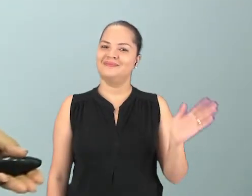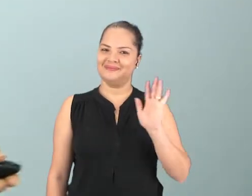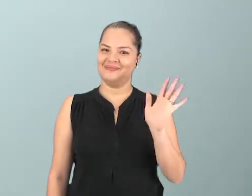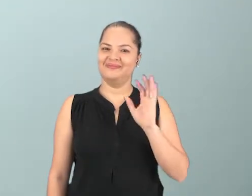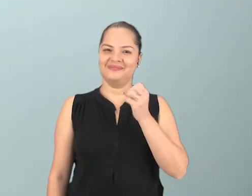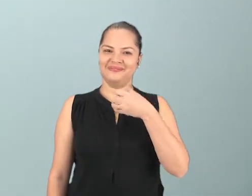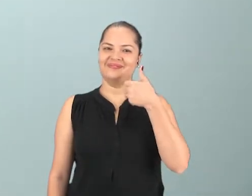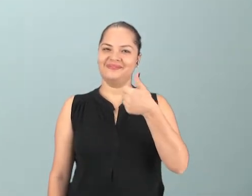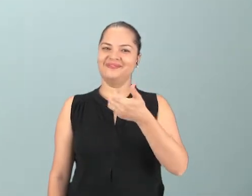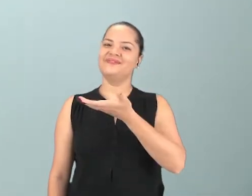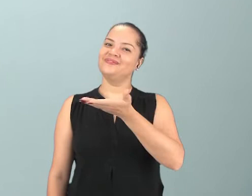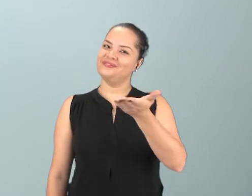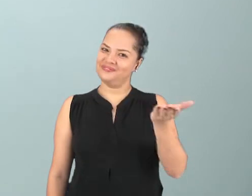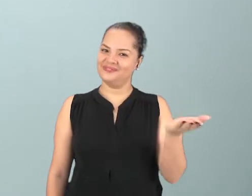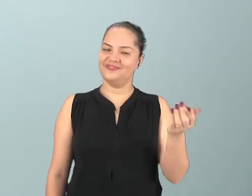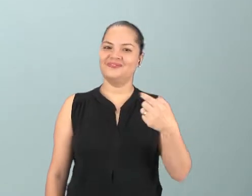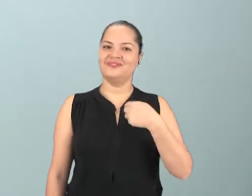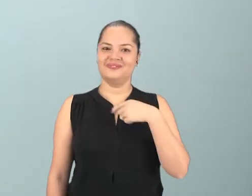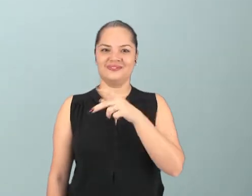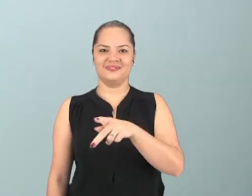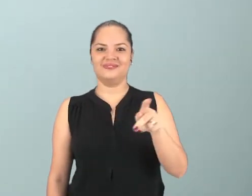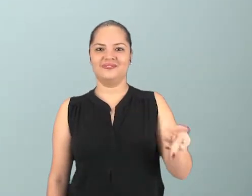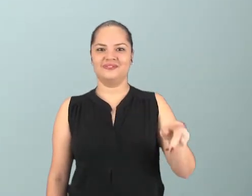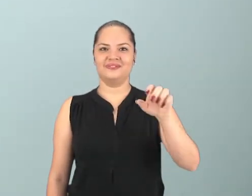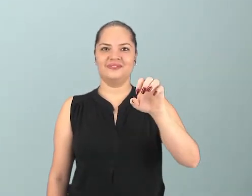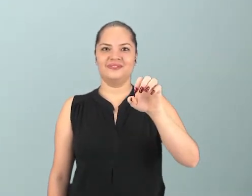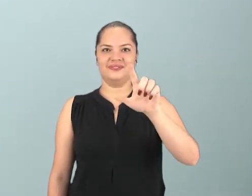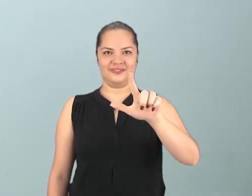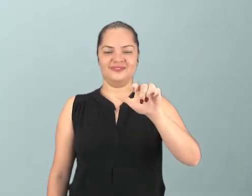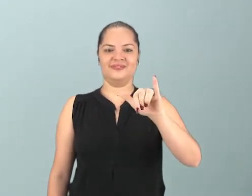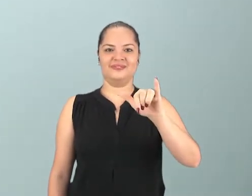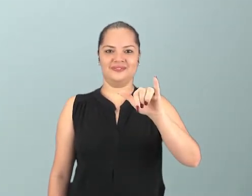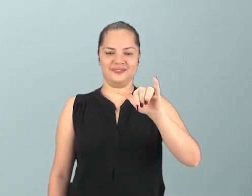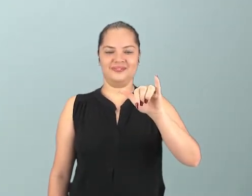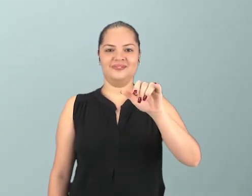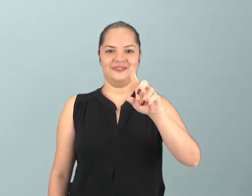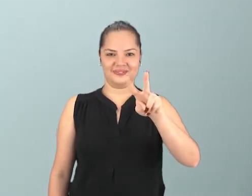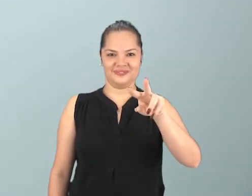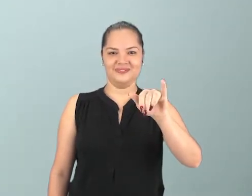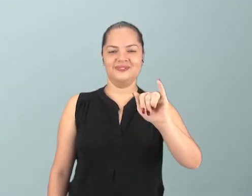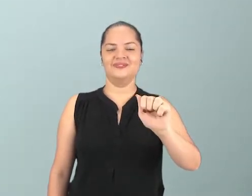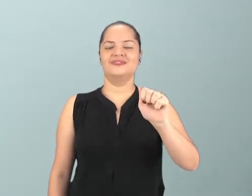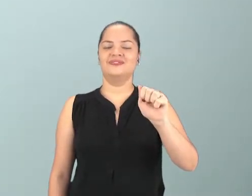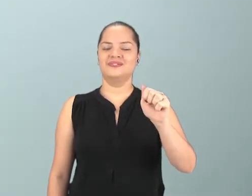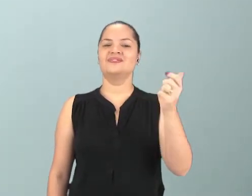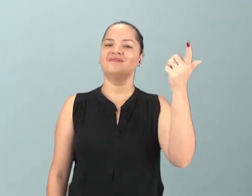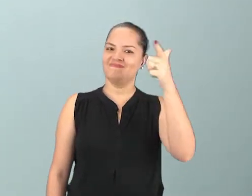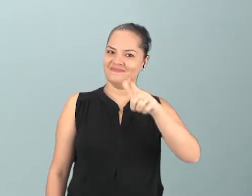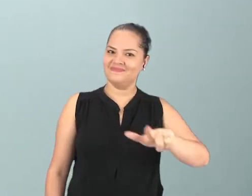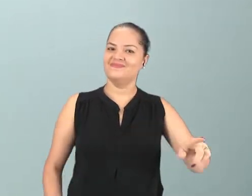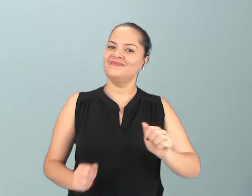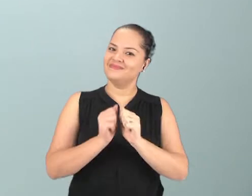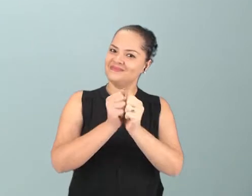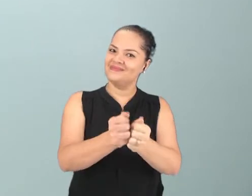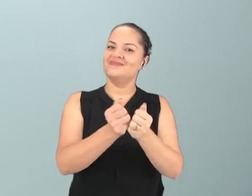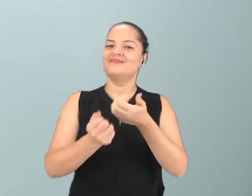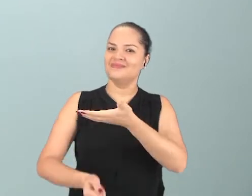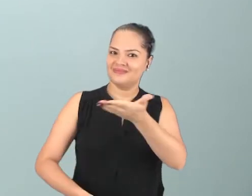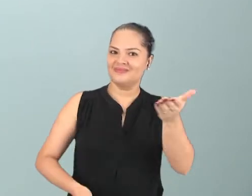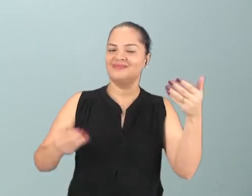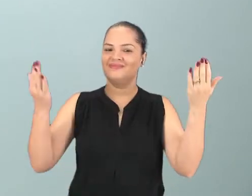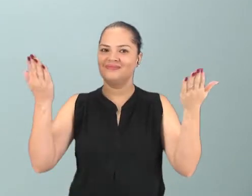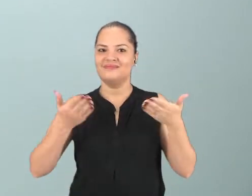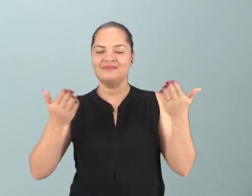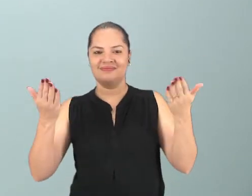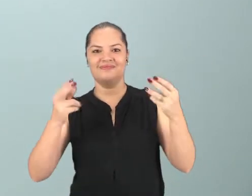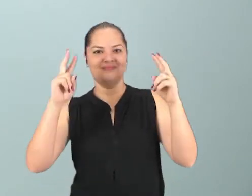Olá, tudo bem com vocês? Eu sou a professora Elívia Soares, estou aqui mais uma vez com vocês. Hoje nós vamos